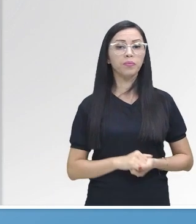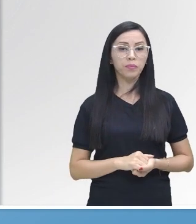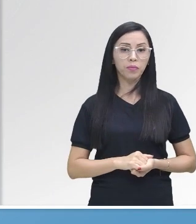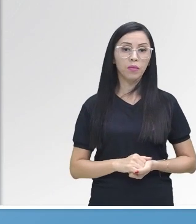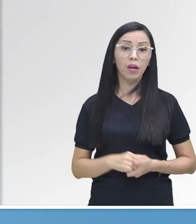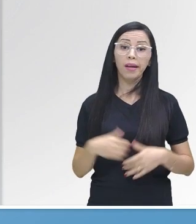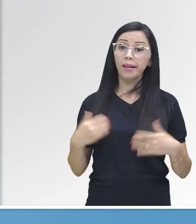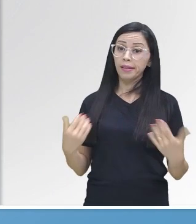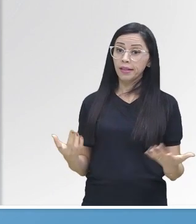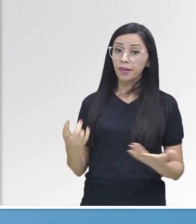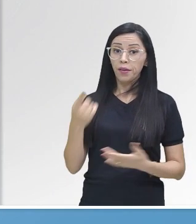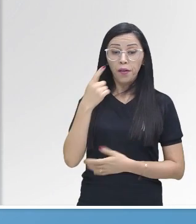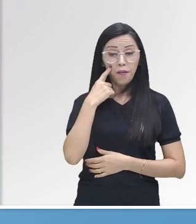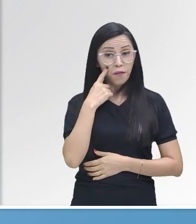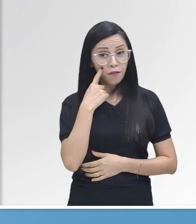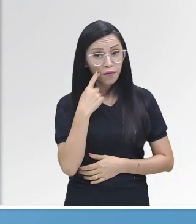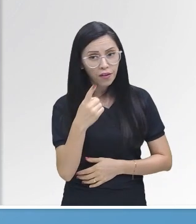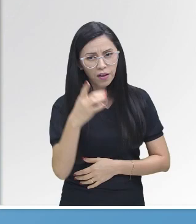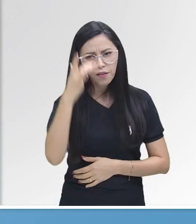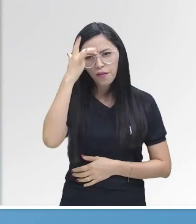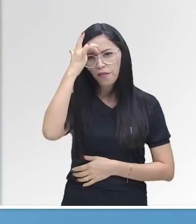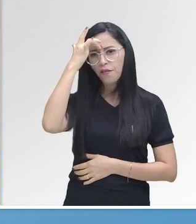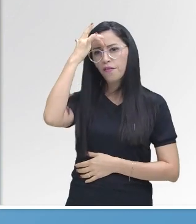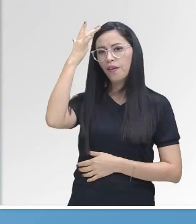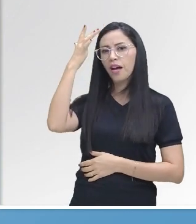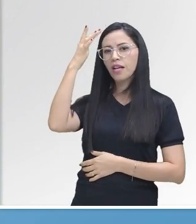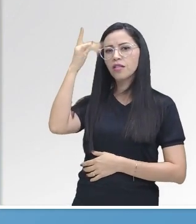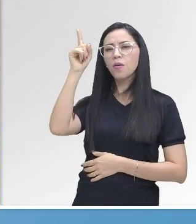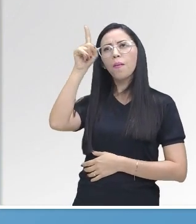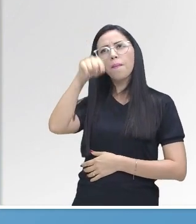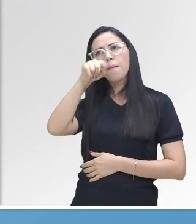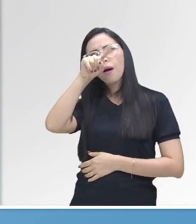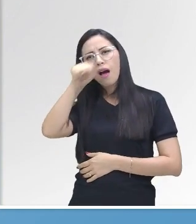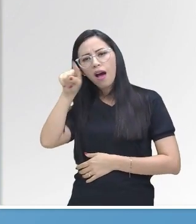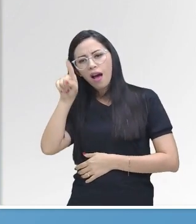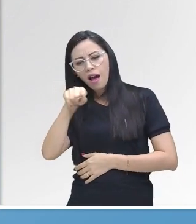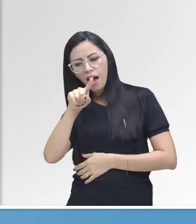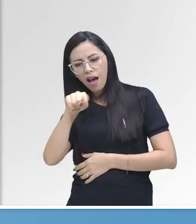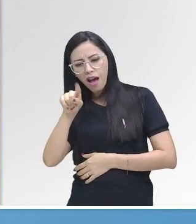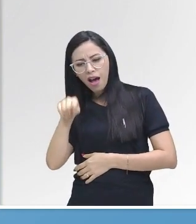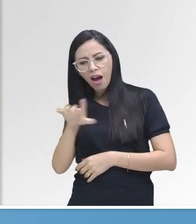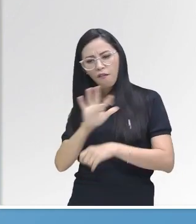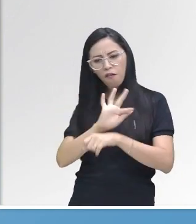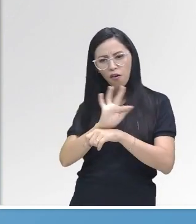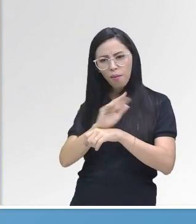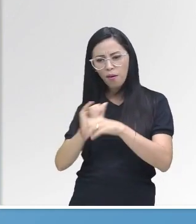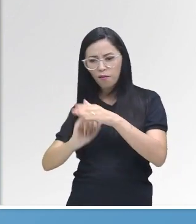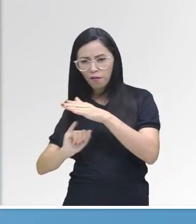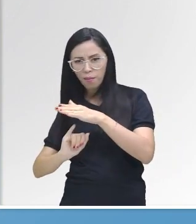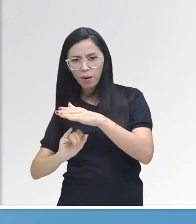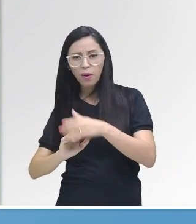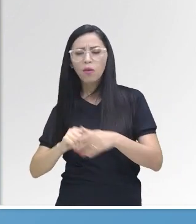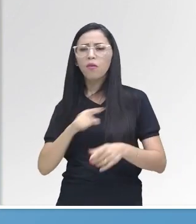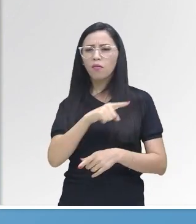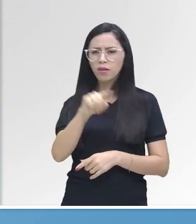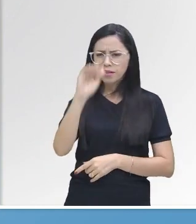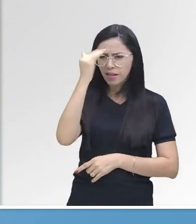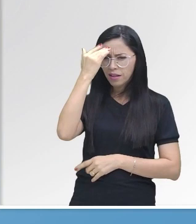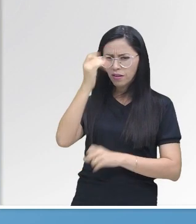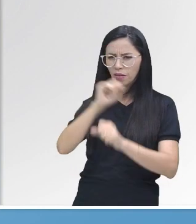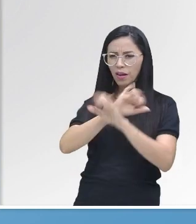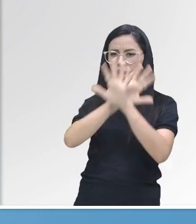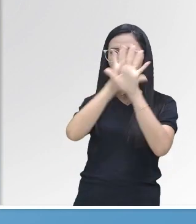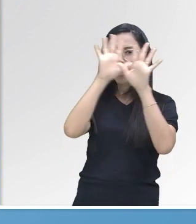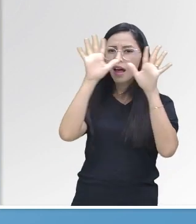Viram como foi fácil marcar quem são as medidas padronizadas e as não padronizadas? Vocês entenderam que nesse